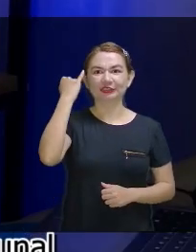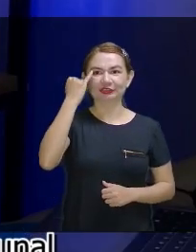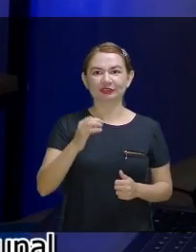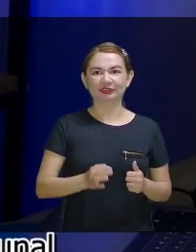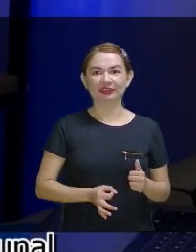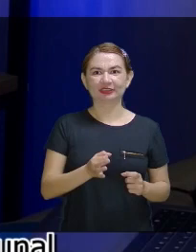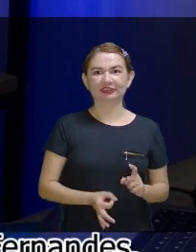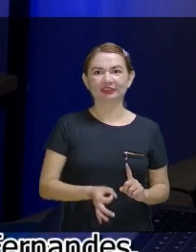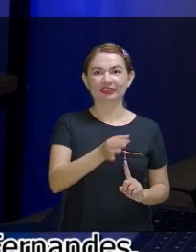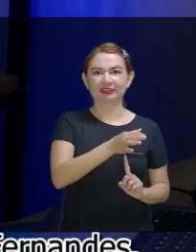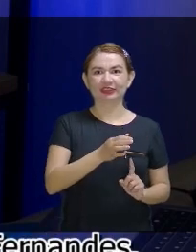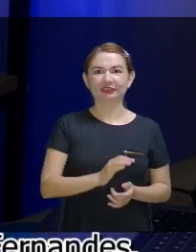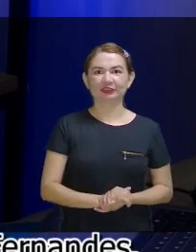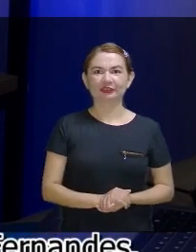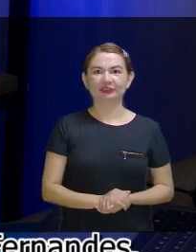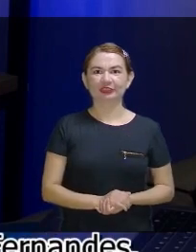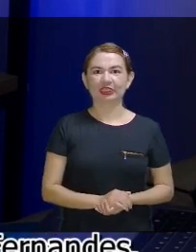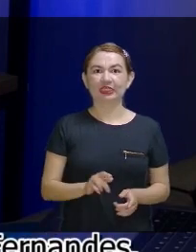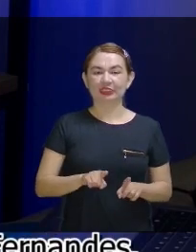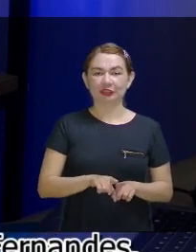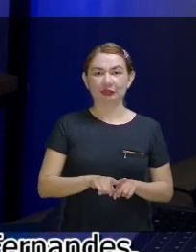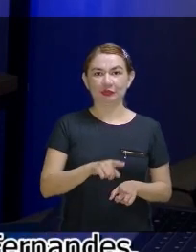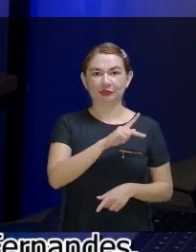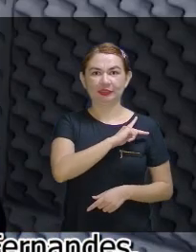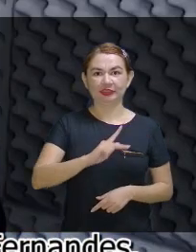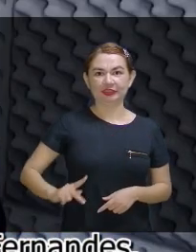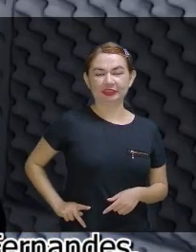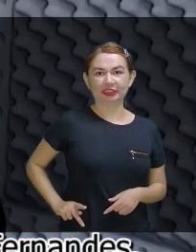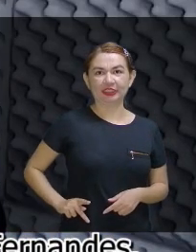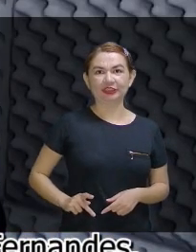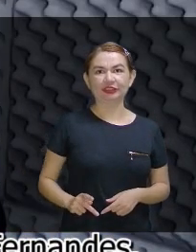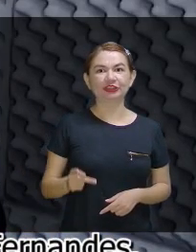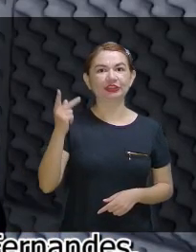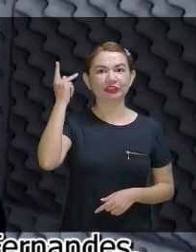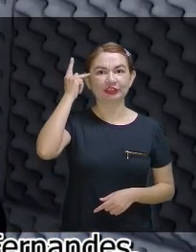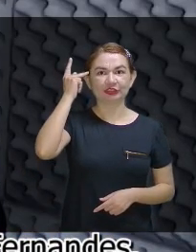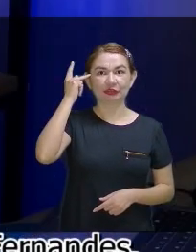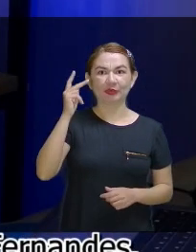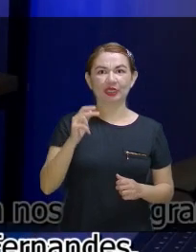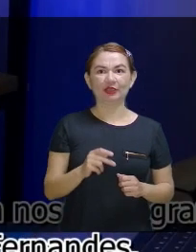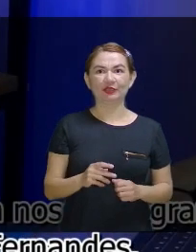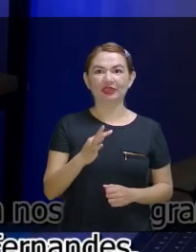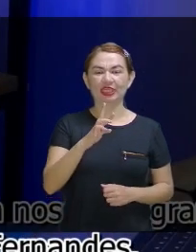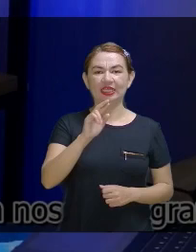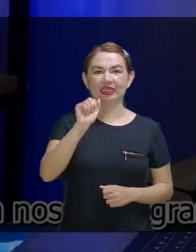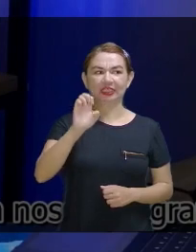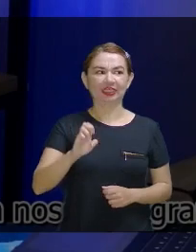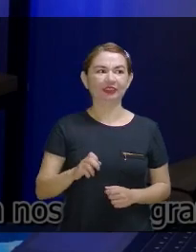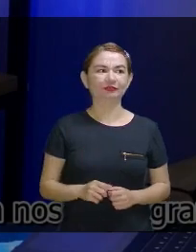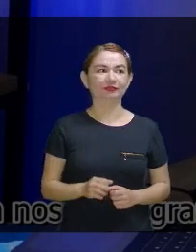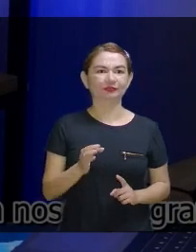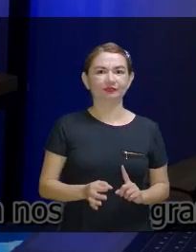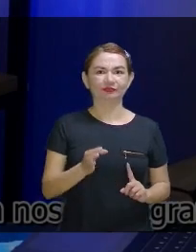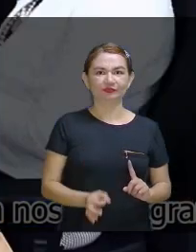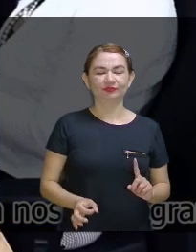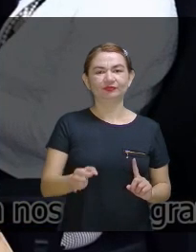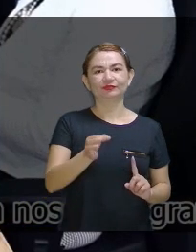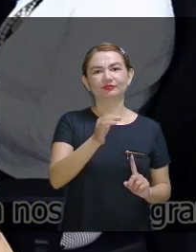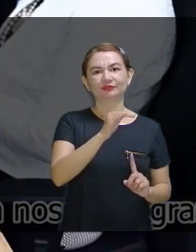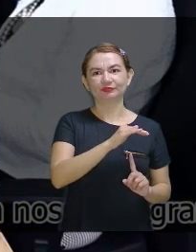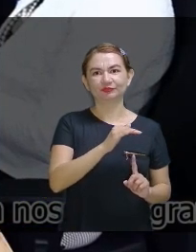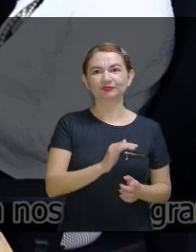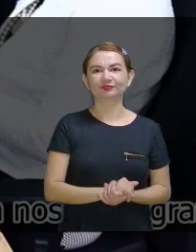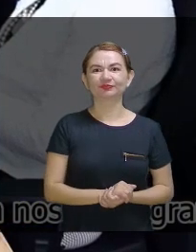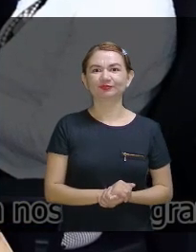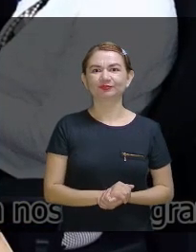do Tribunal Regional Eleitoral de São Paulo, desembargador Silmar Fernandes. Obrigado a todos pela presença, um prazer recebê-los